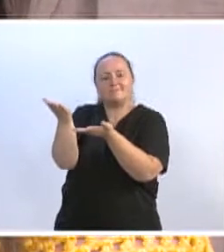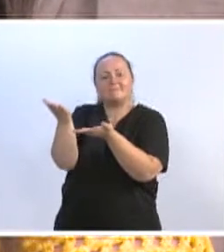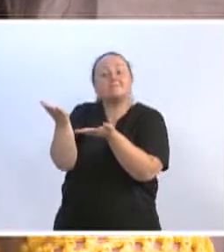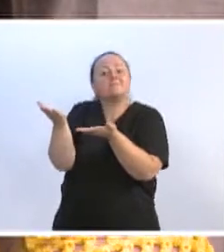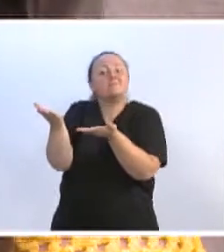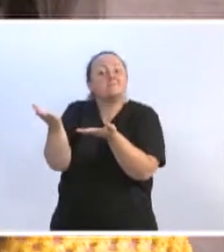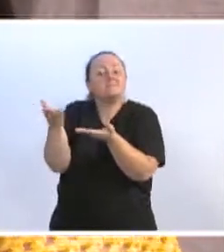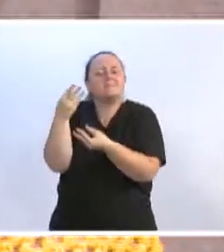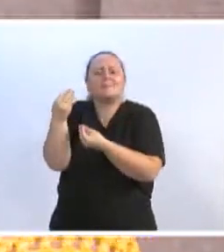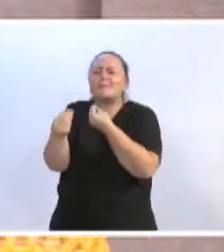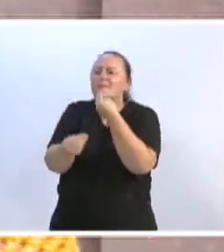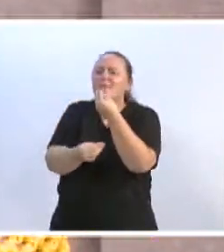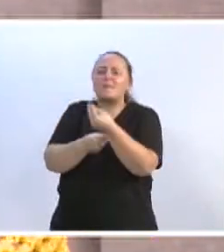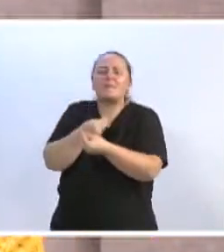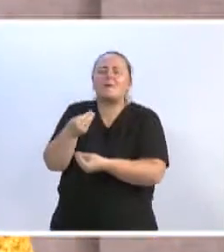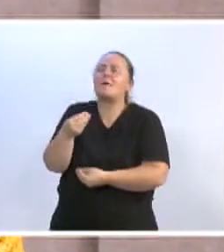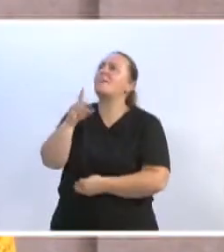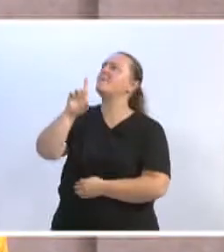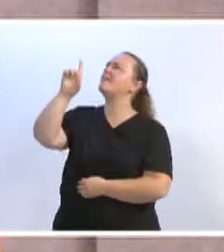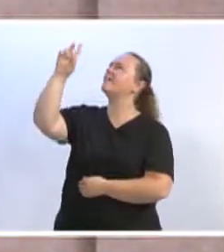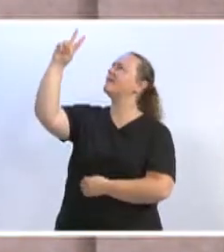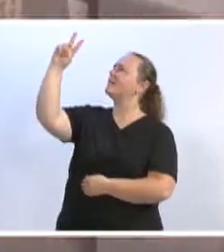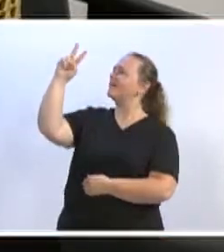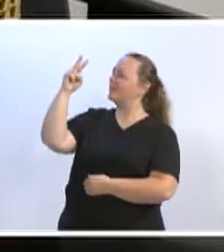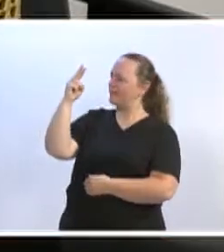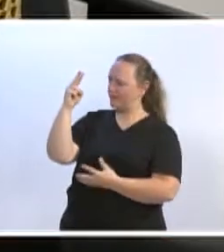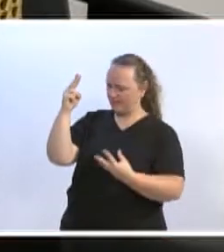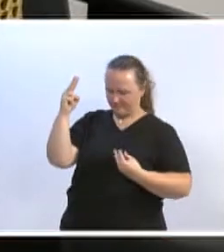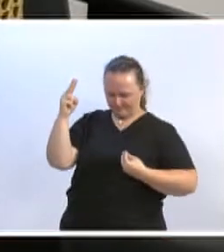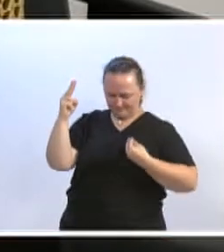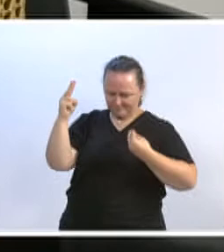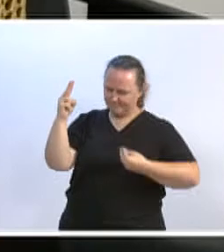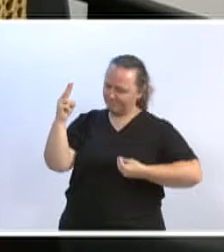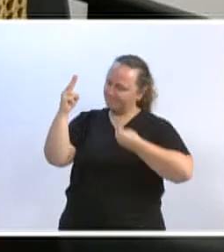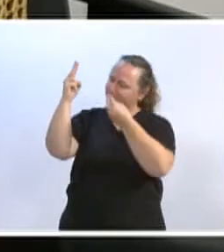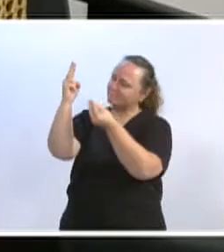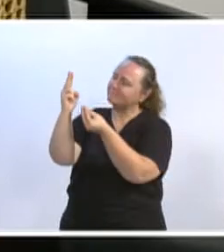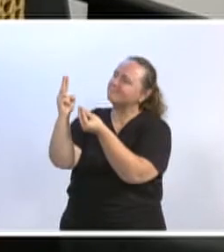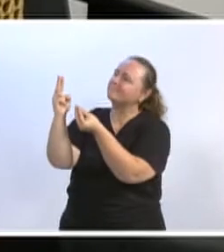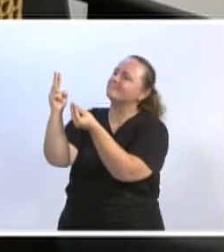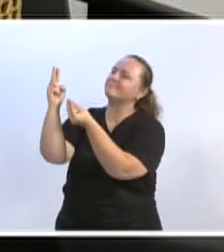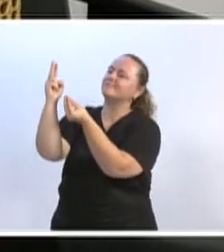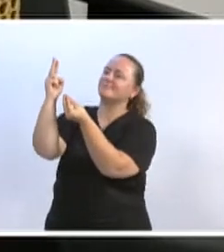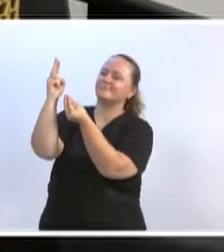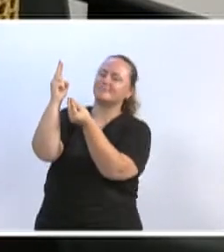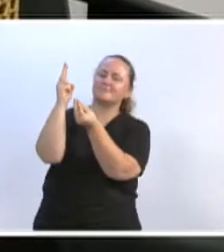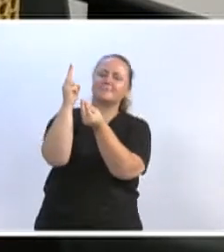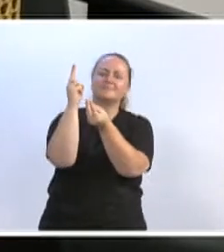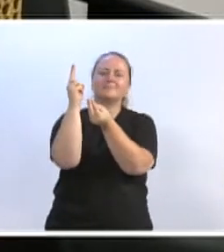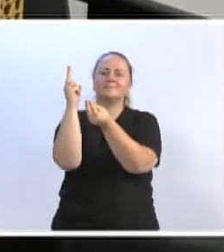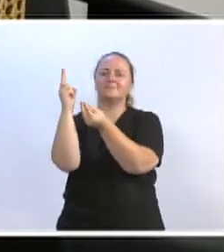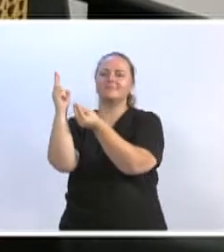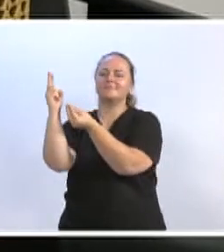agradável a ti, minha vida a ti